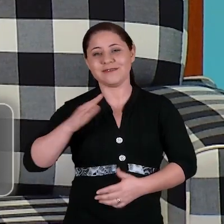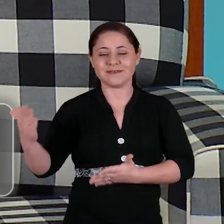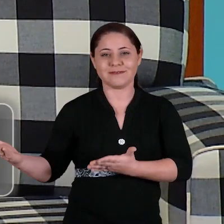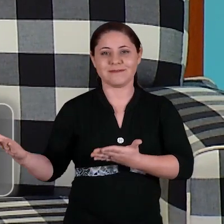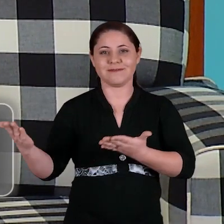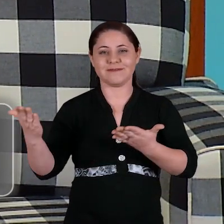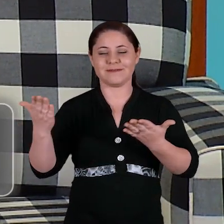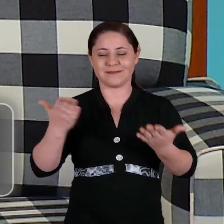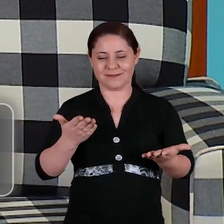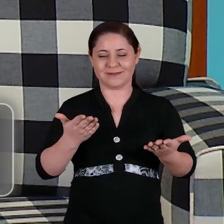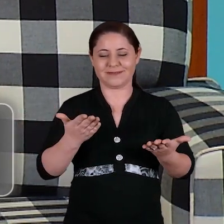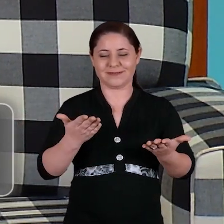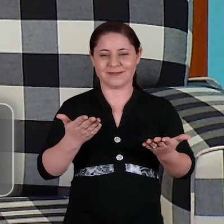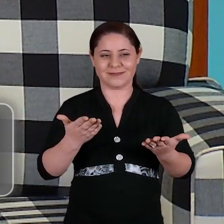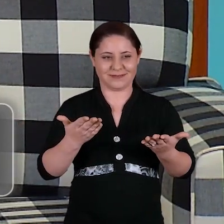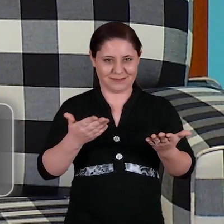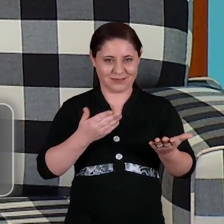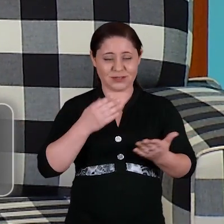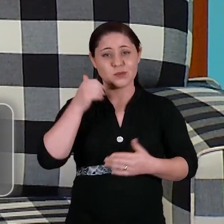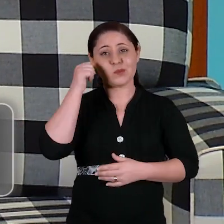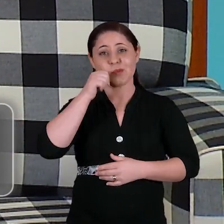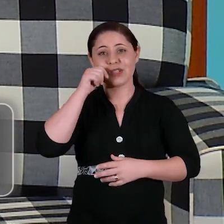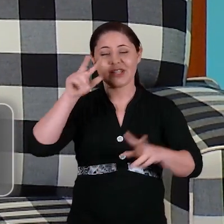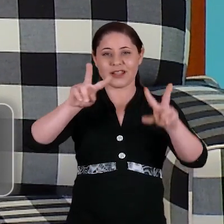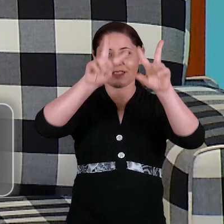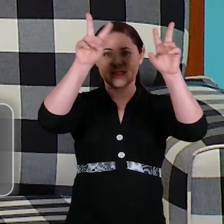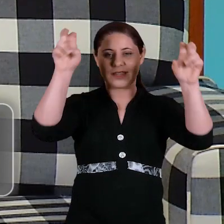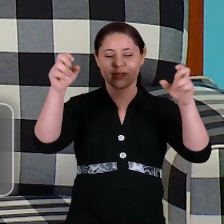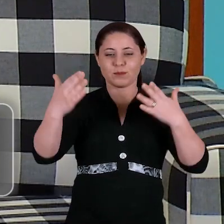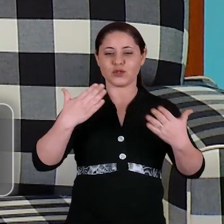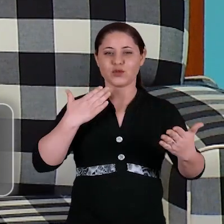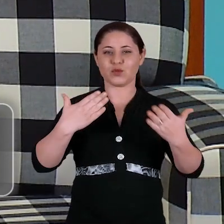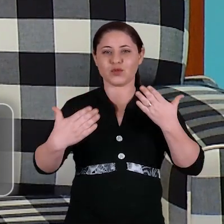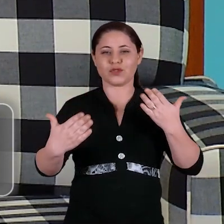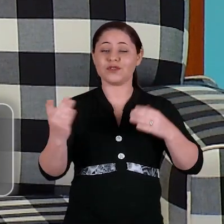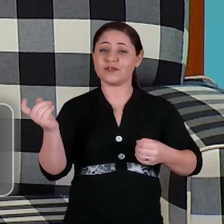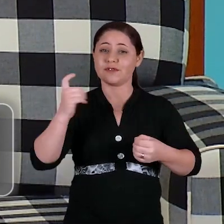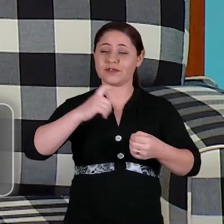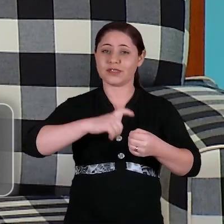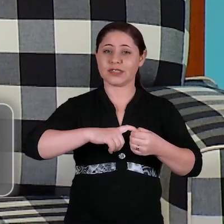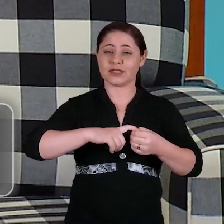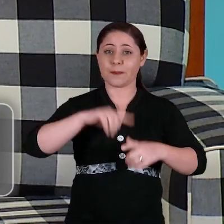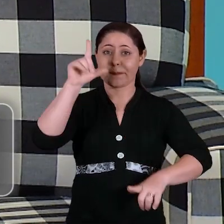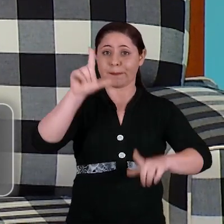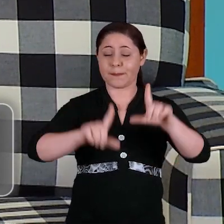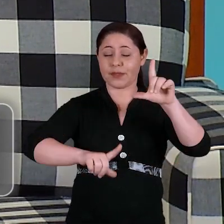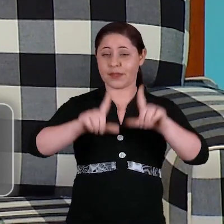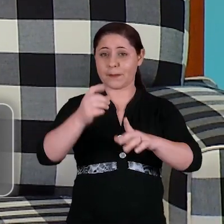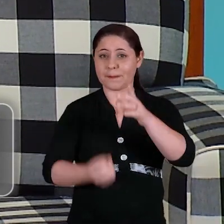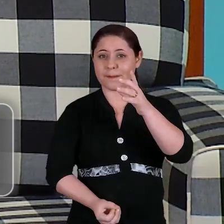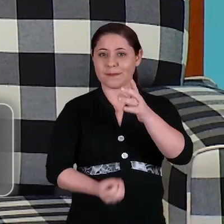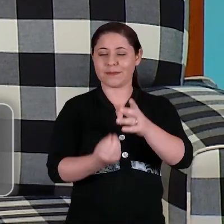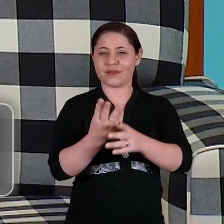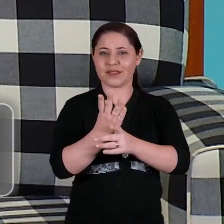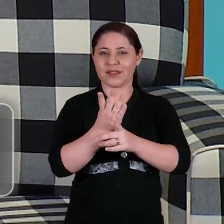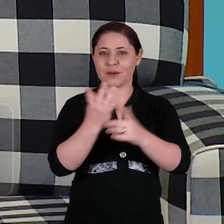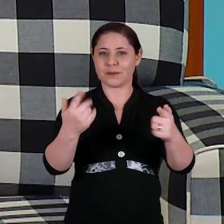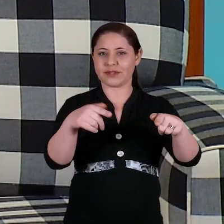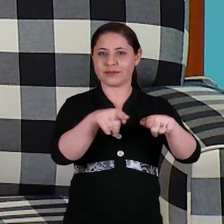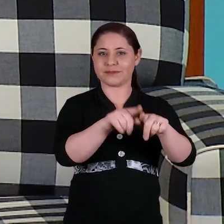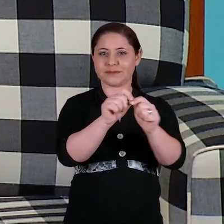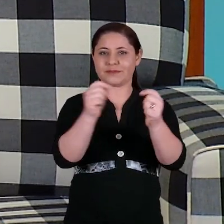Seja muito bem-vindo e bem-vinda, Mulheres em Debate de volta. Esse programa é fruto de parceria entre a